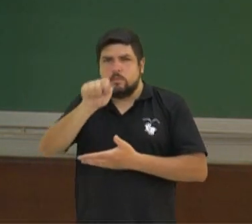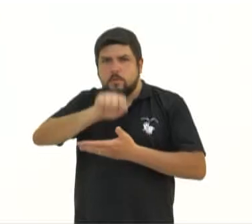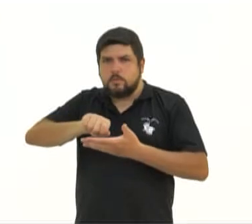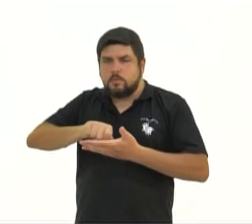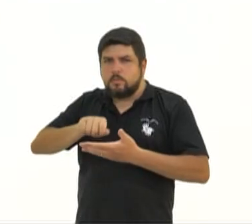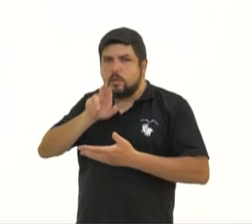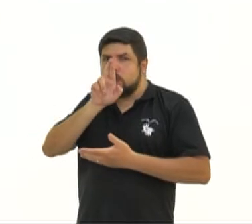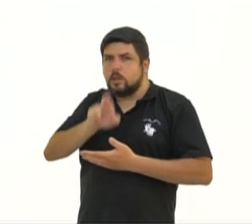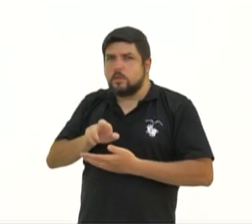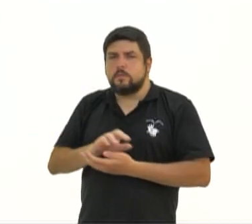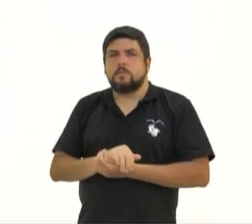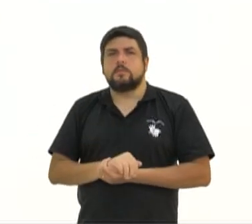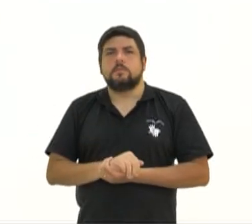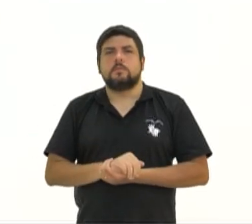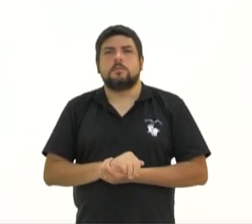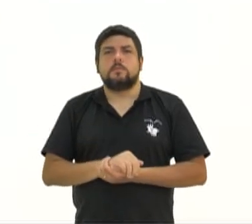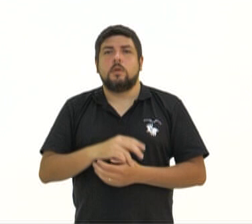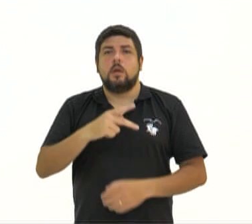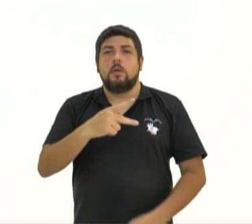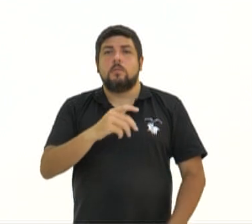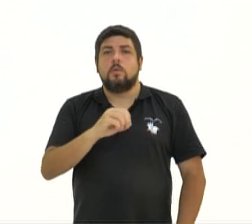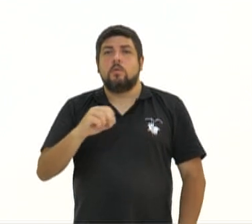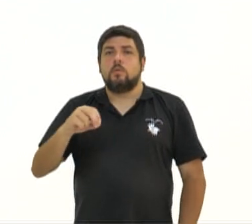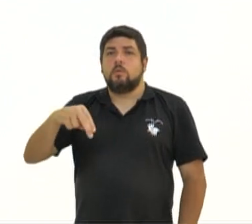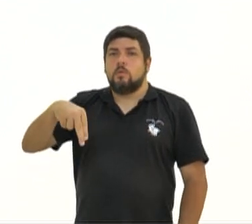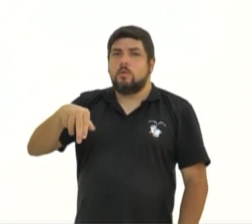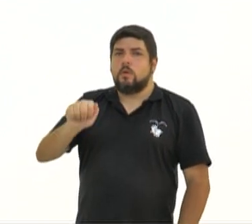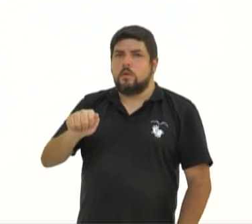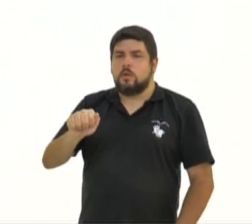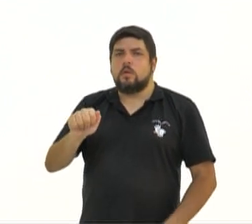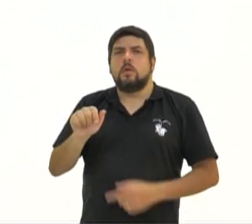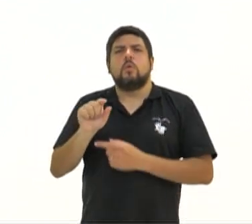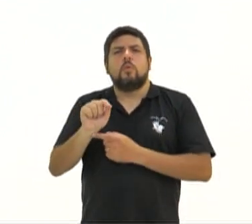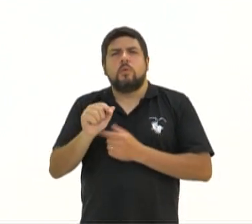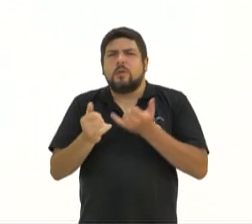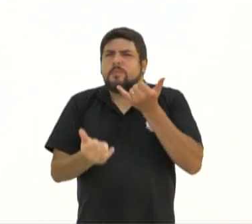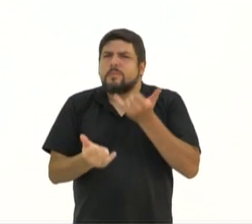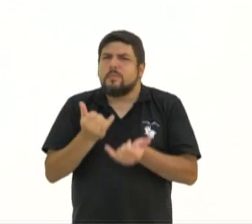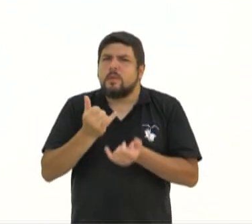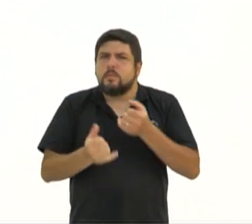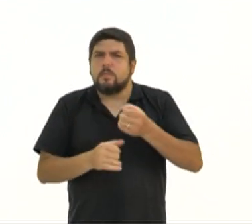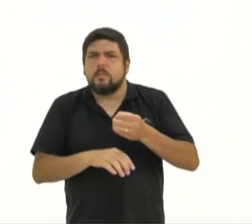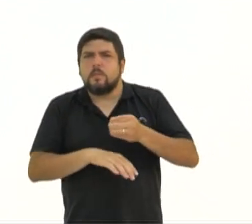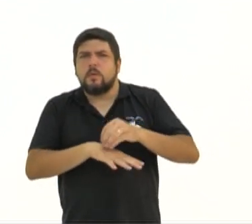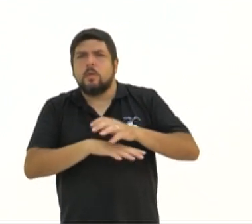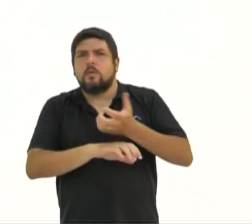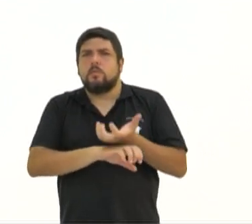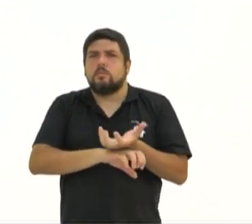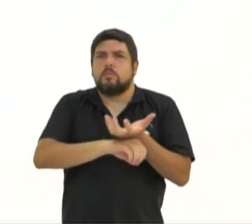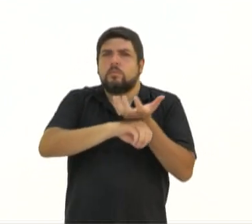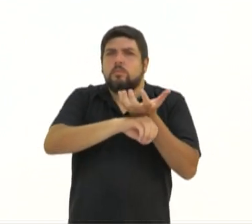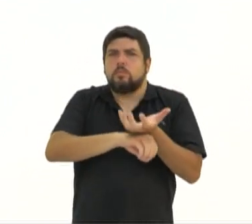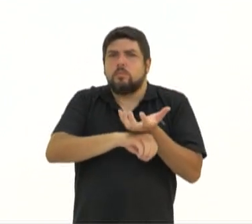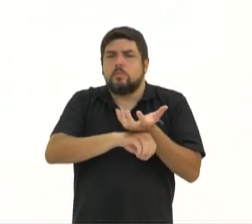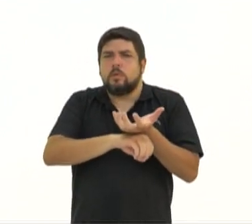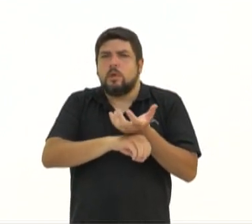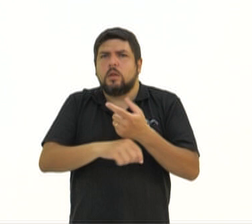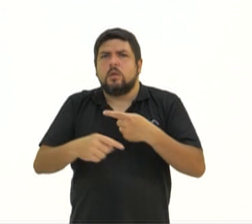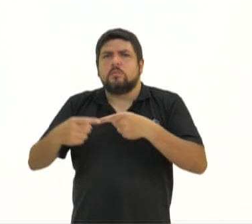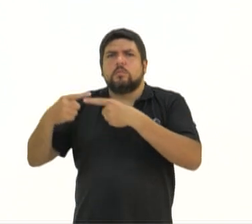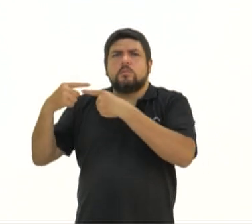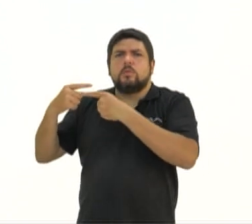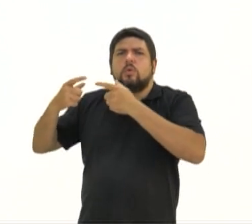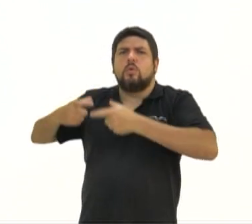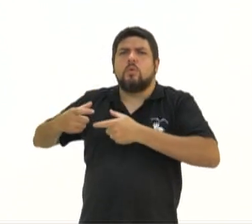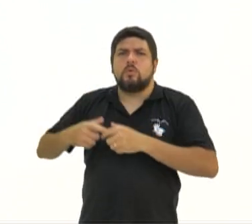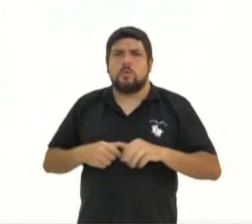seguinte. A pona era um jogo similar ao badminton que tem origem. Então ele tem origem